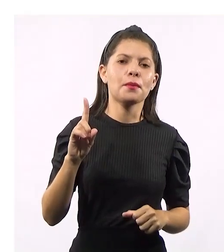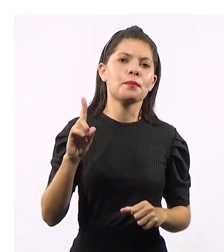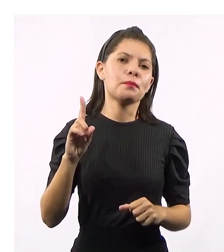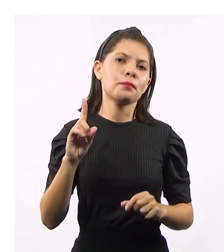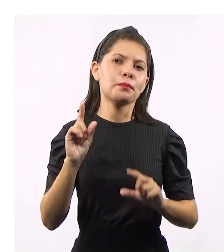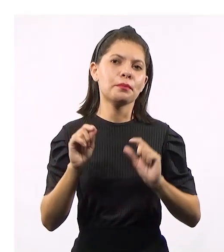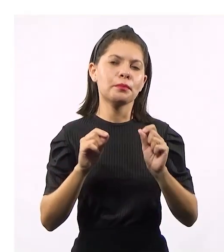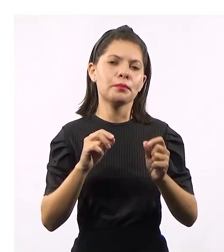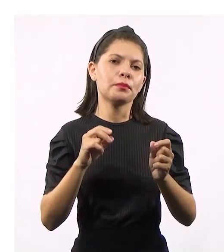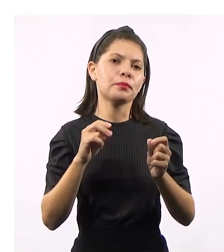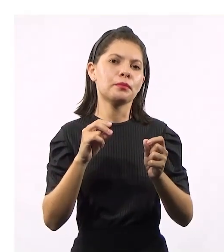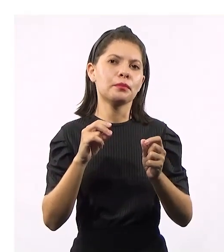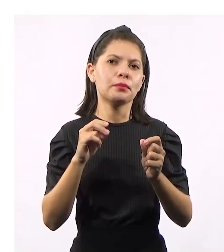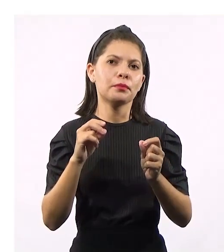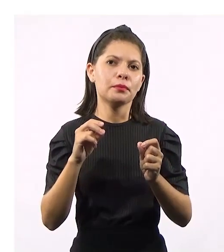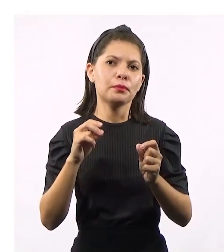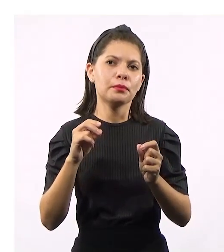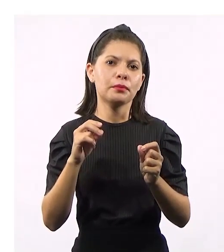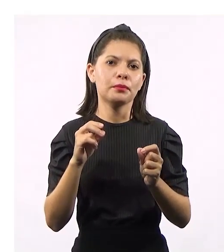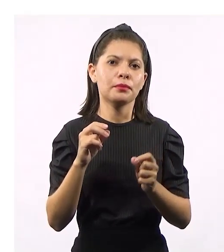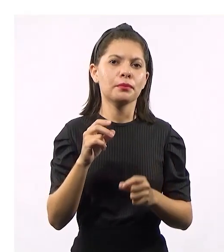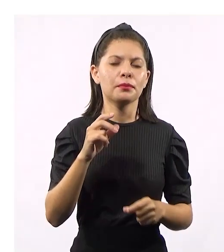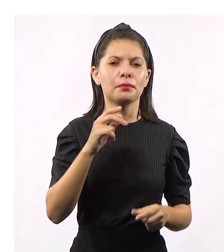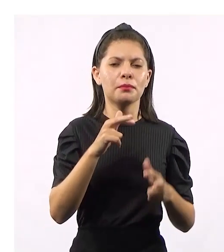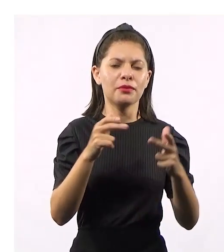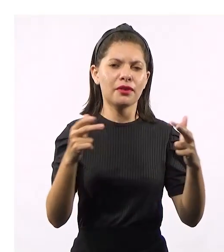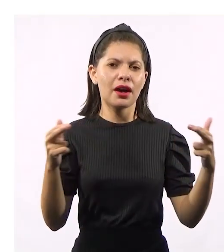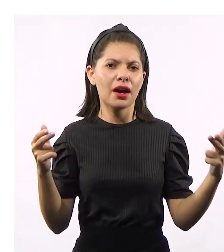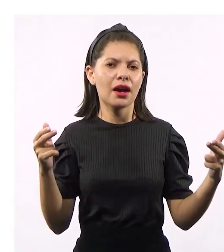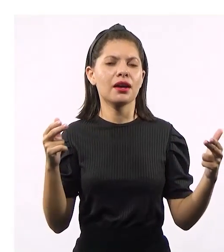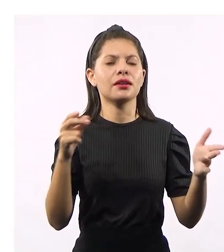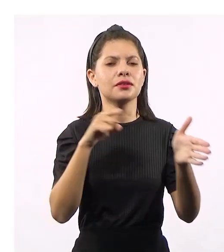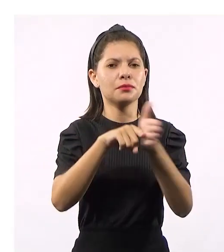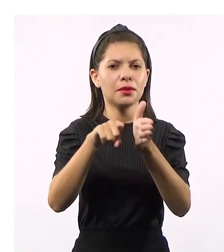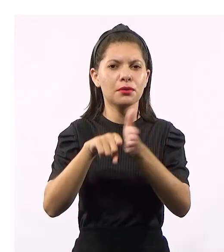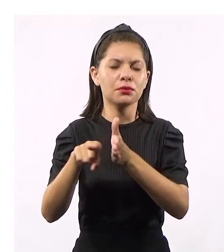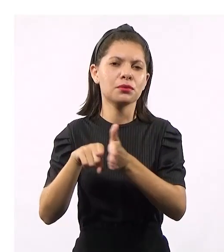do professor se a pesquisa é traçar um perfil do docente.